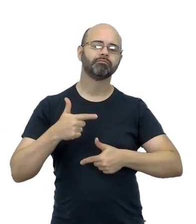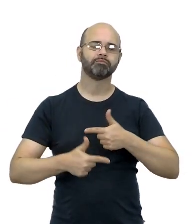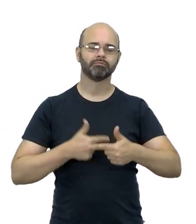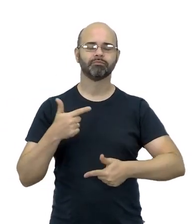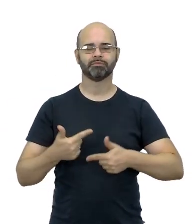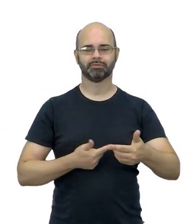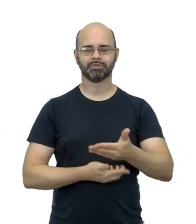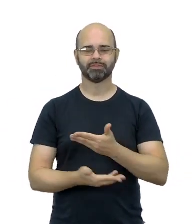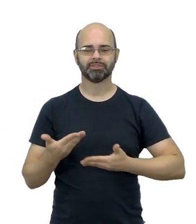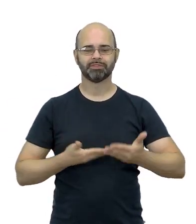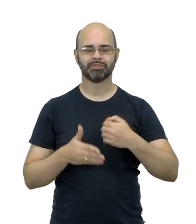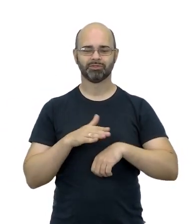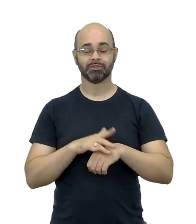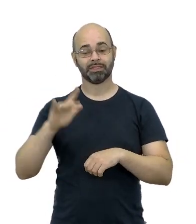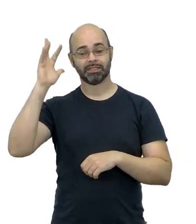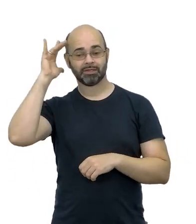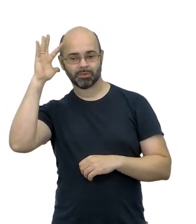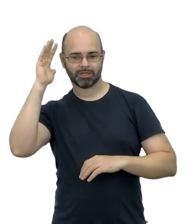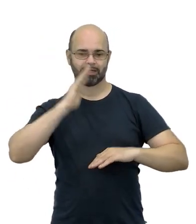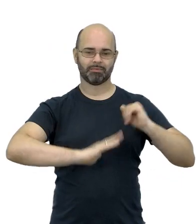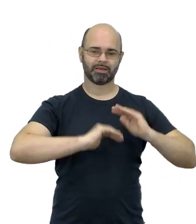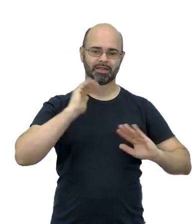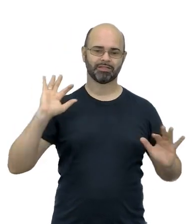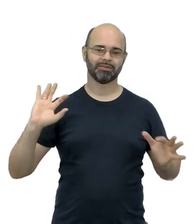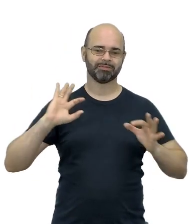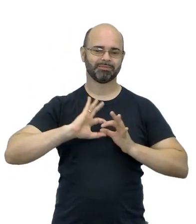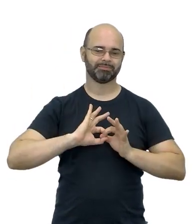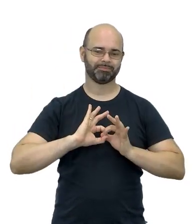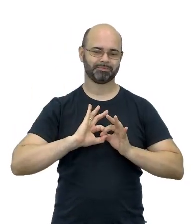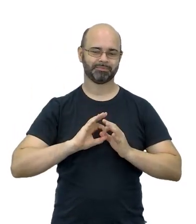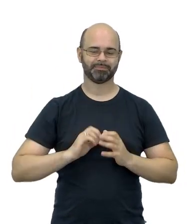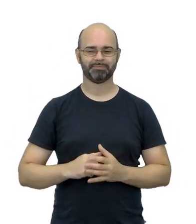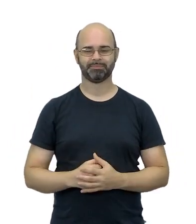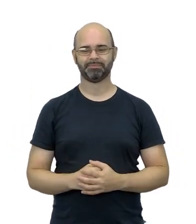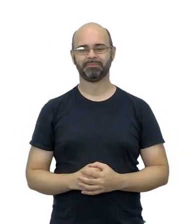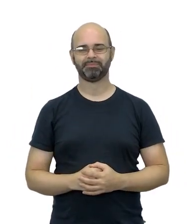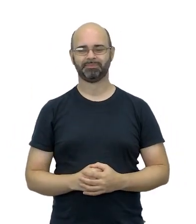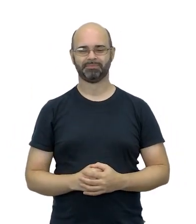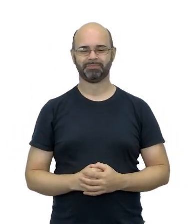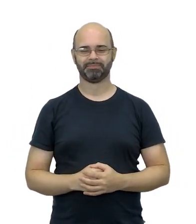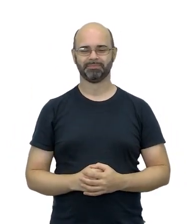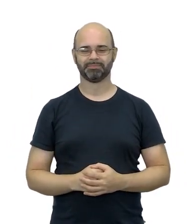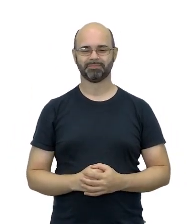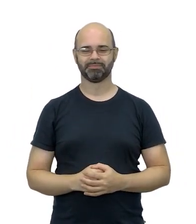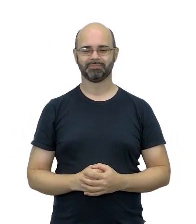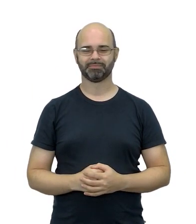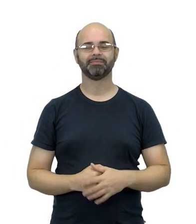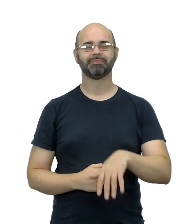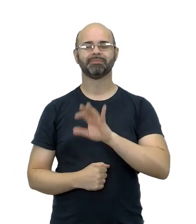conversa da teoria com a prática. Vamos lá, Suzete? Vamos, obrigada, Carla.